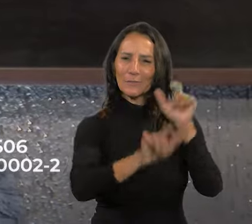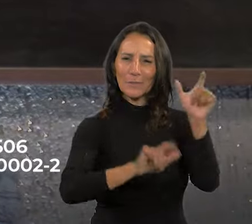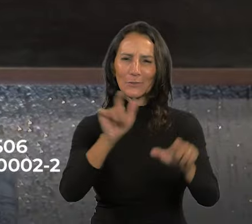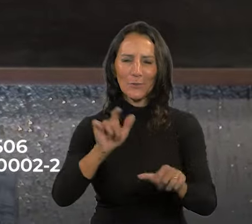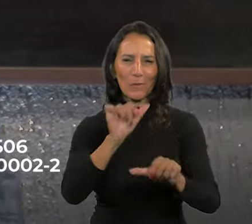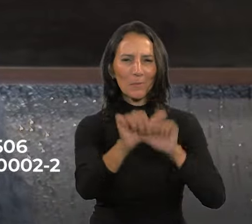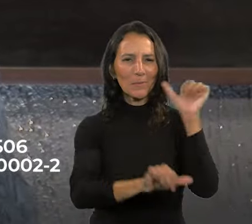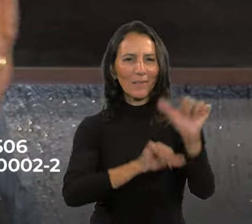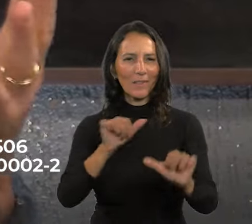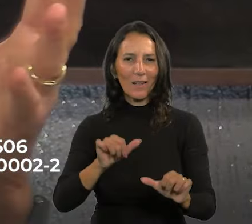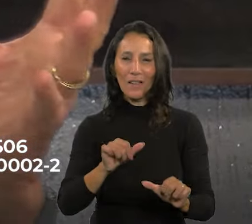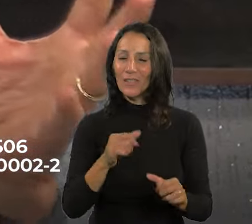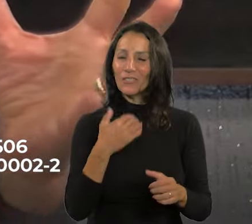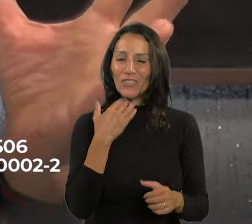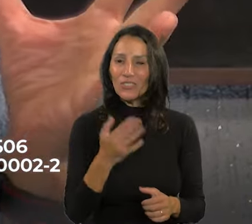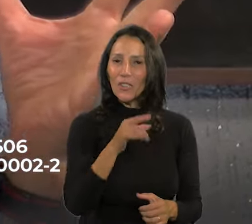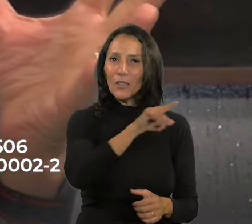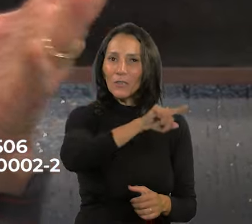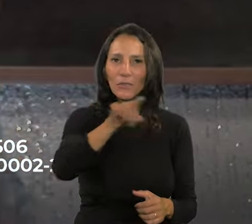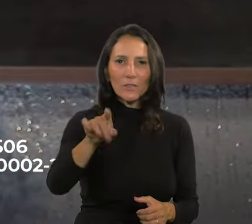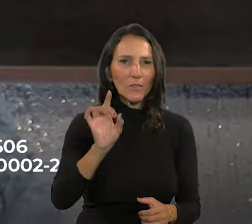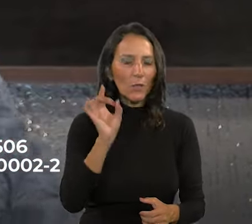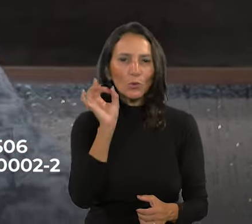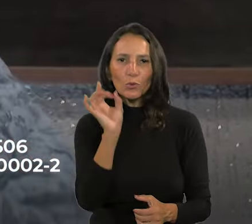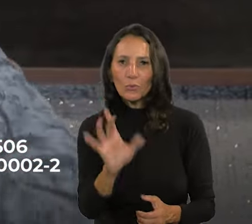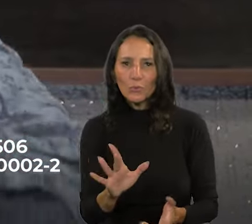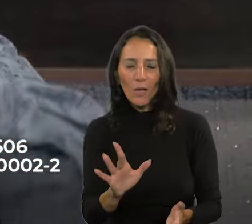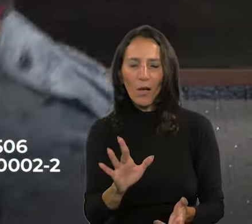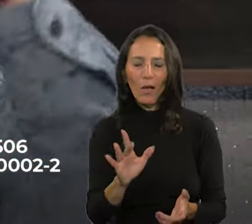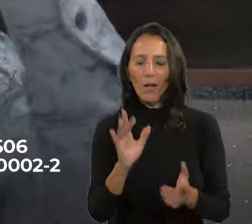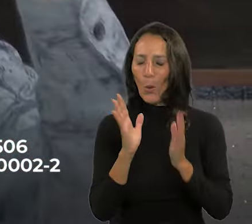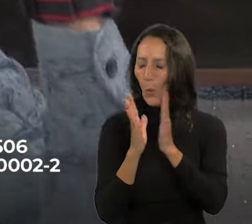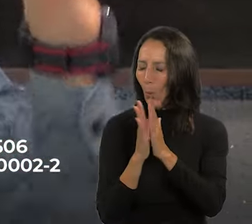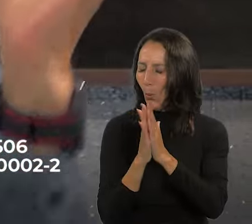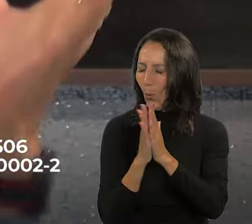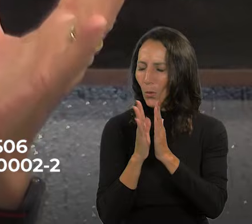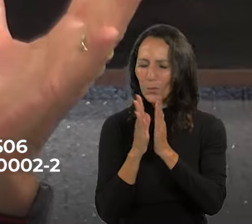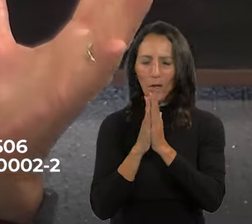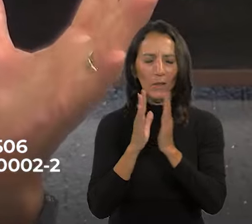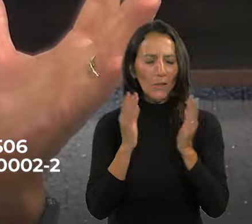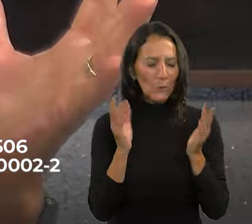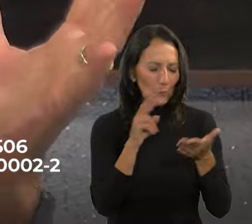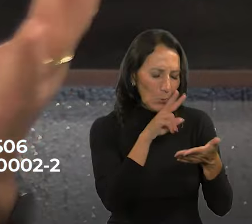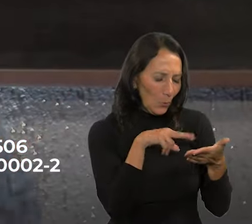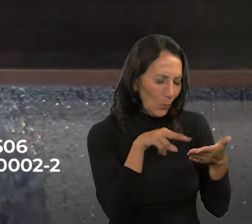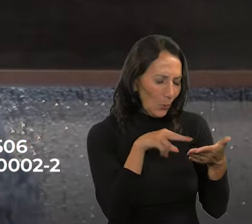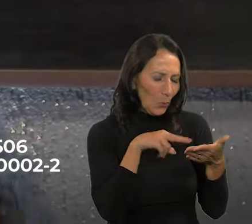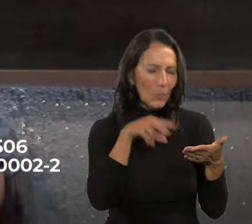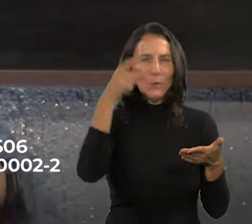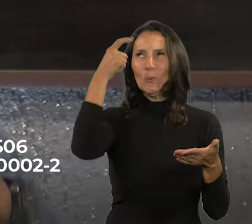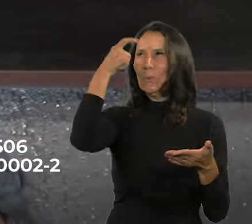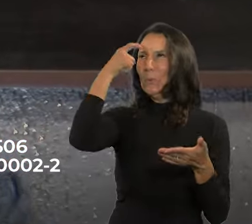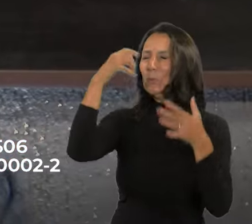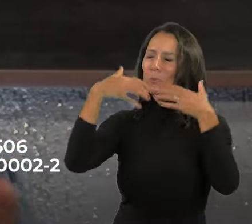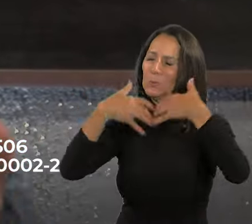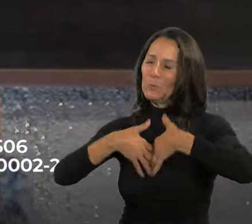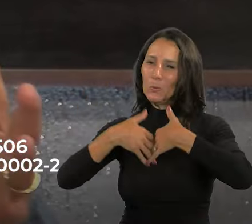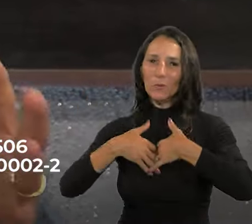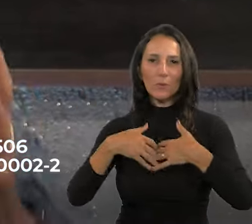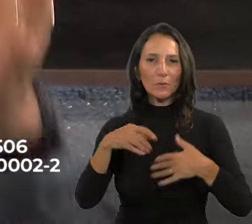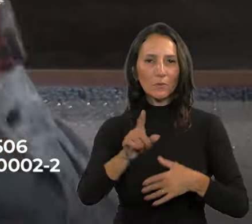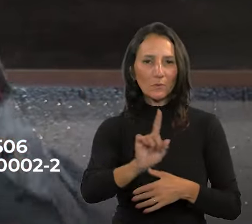aleluia, glória a Deus. Vai ser um zen, vai ser uma pessoa que fica aí só na meditação. Não, o Evangelho